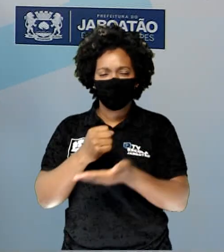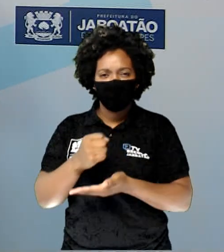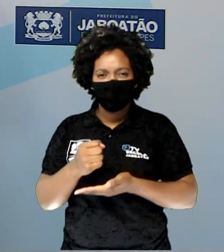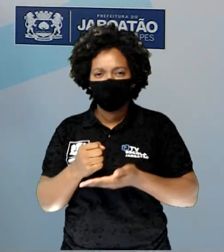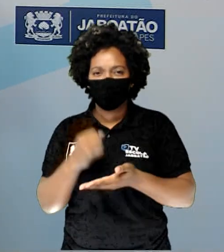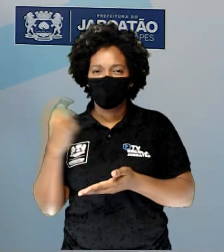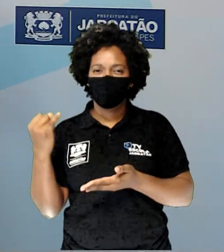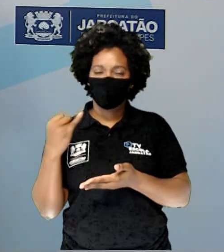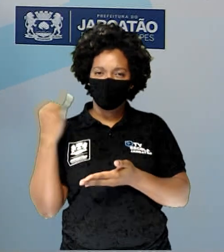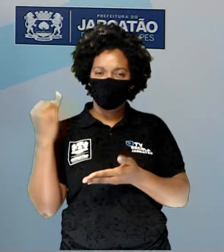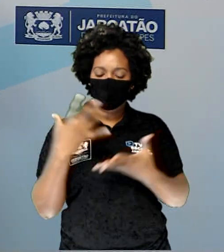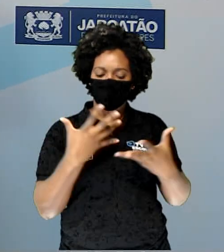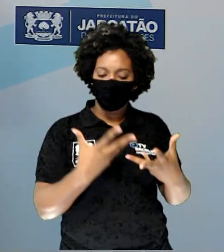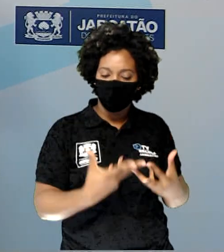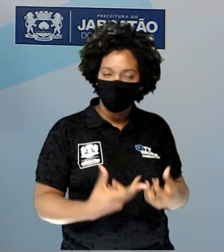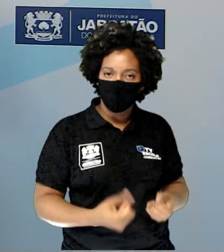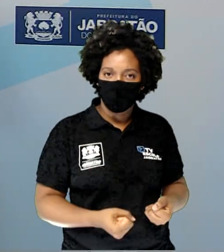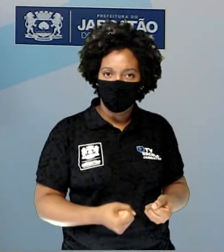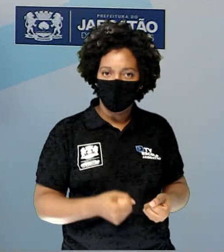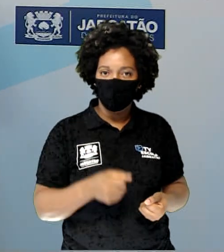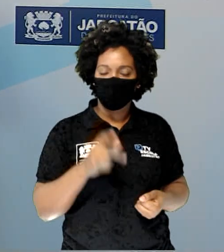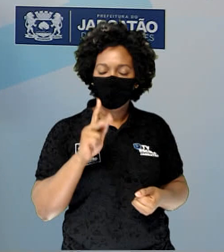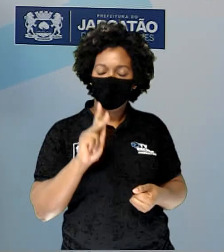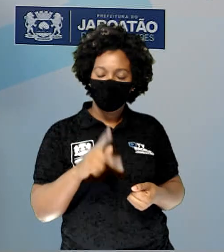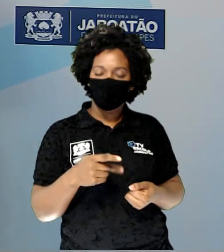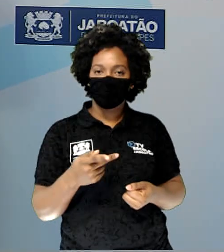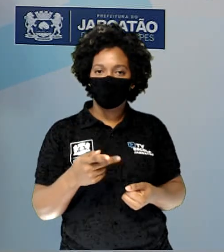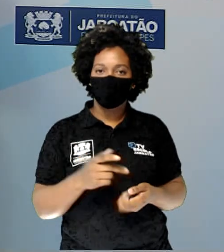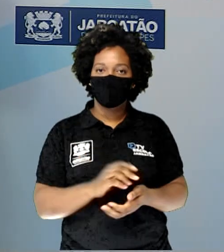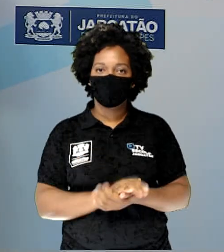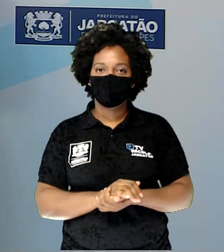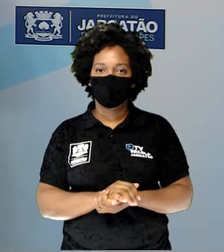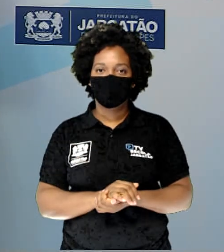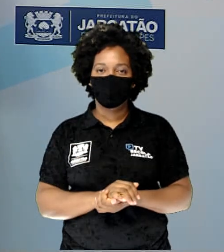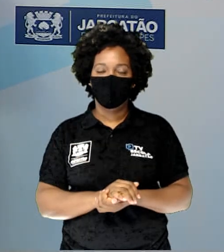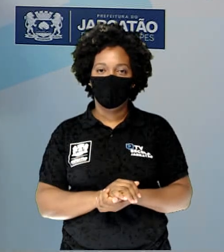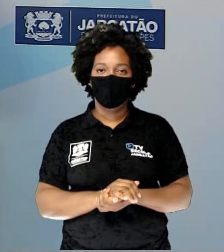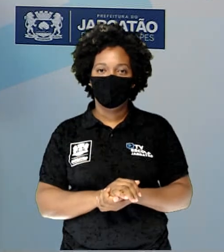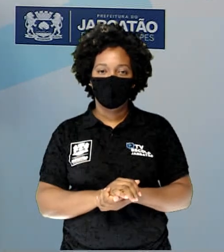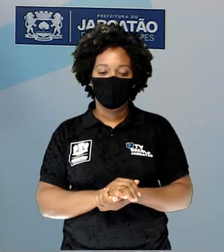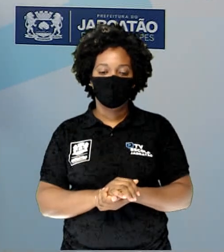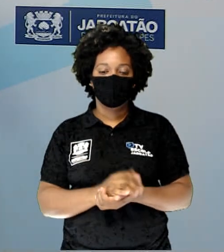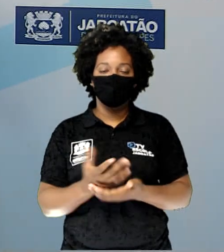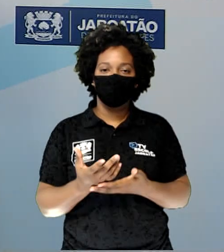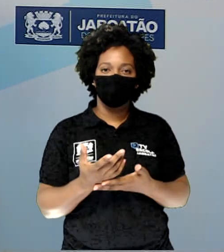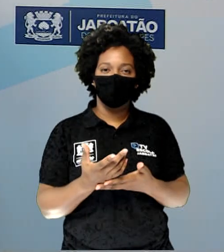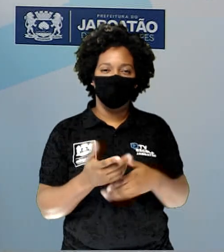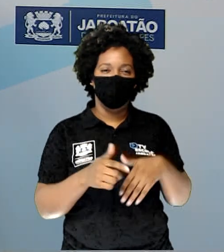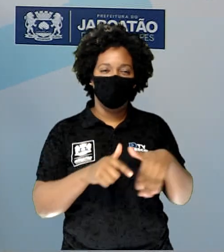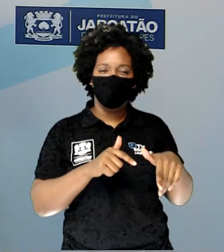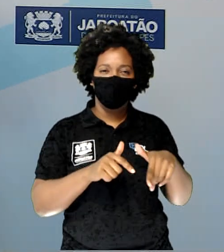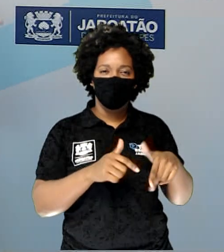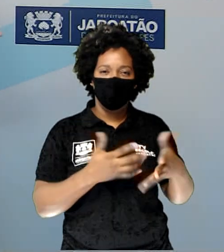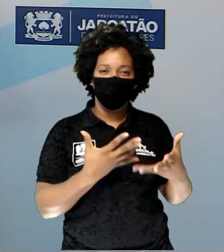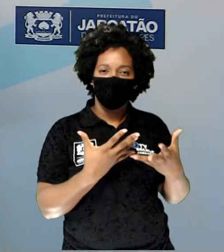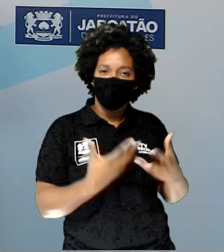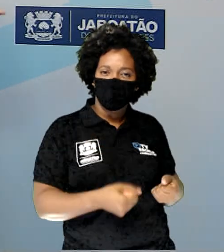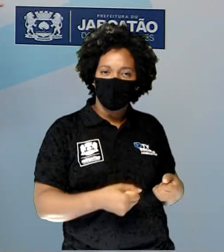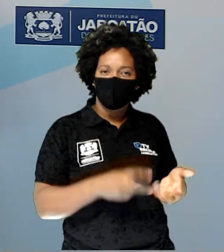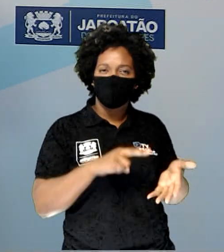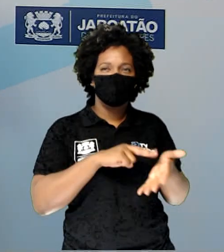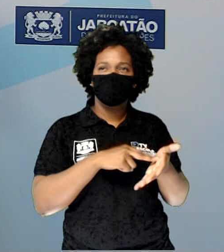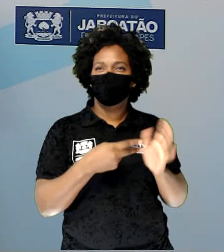Princípios sobre a Tolerância diz o seguinte: praticar a tolerância não